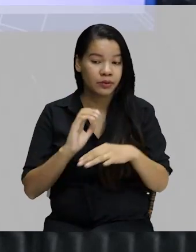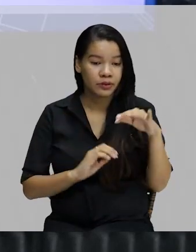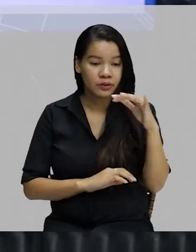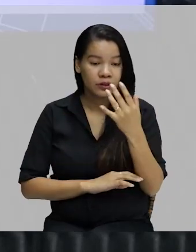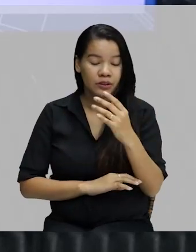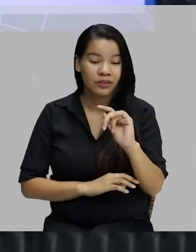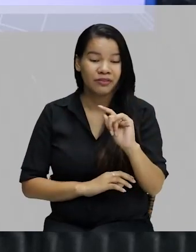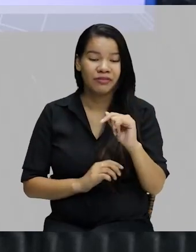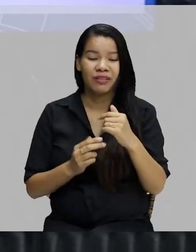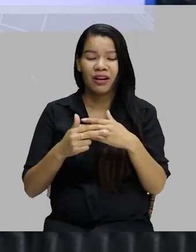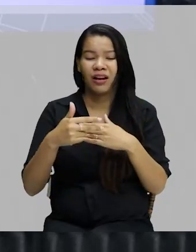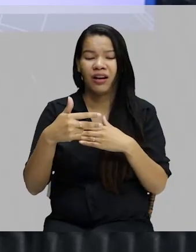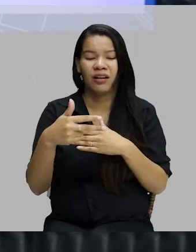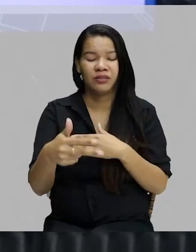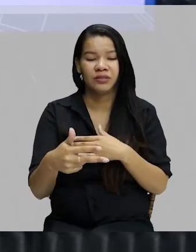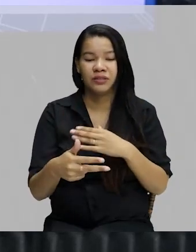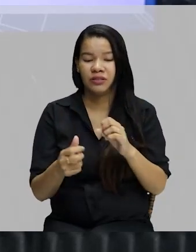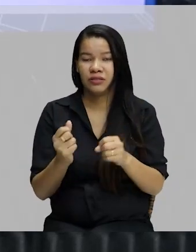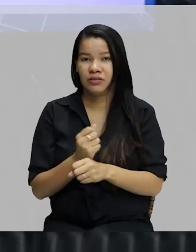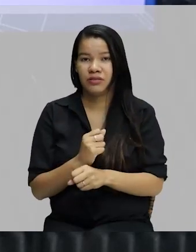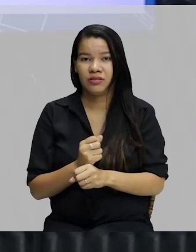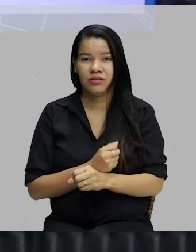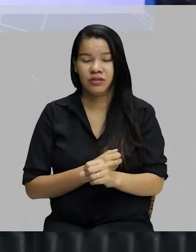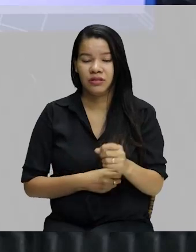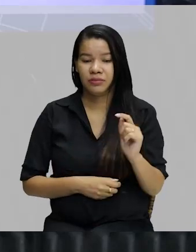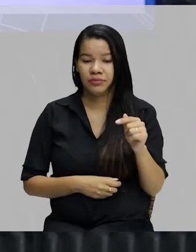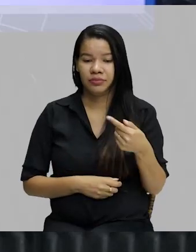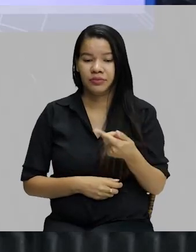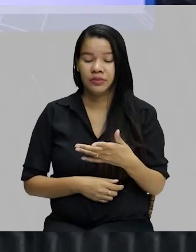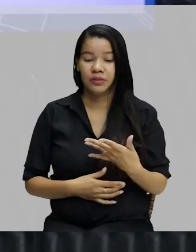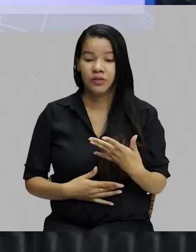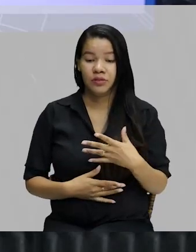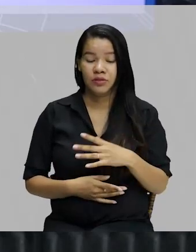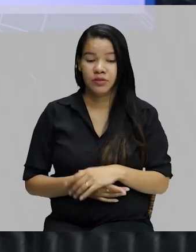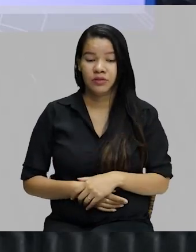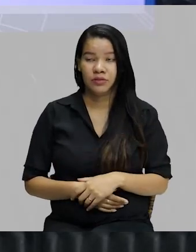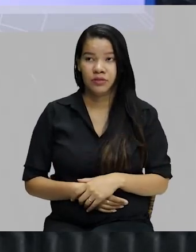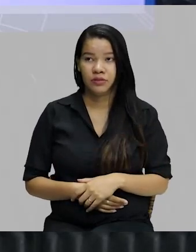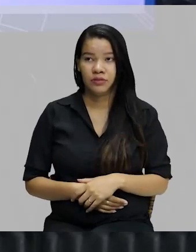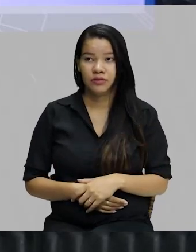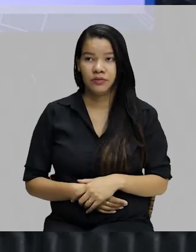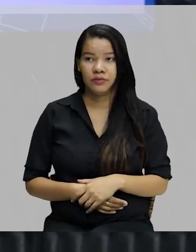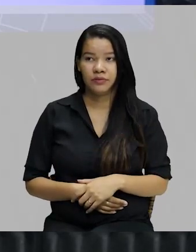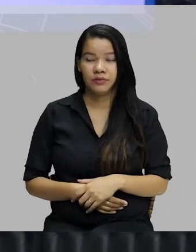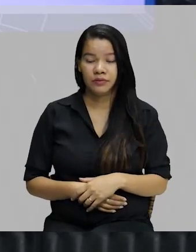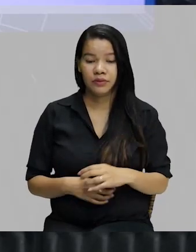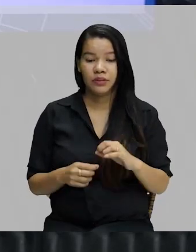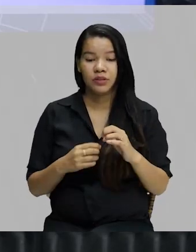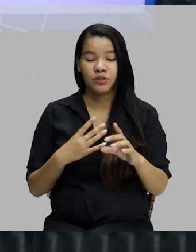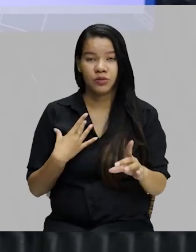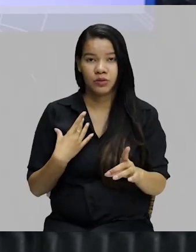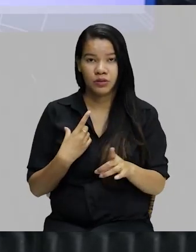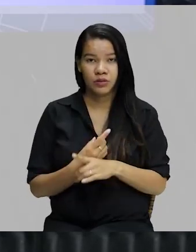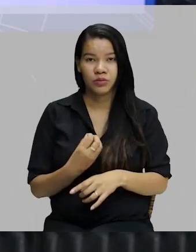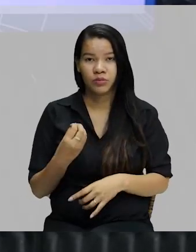anos depois. Então, se descobriu um novo processo, ele gerava um resíduo, esse resíduo